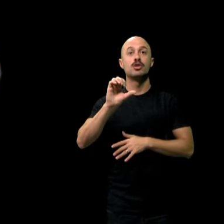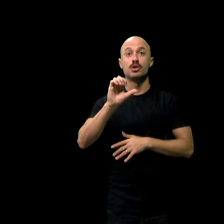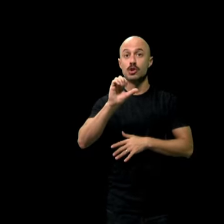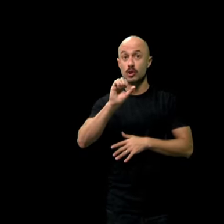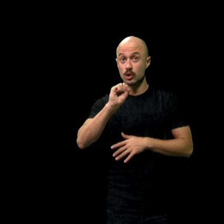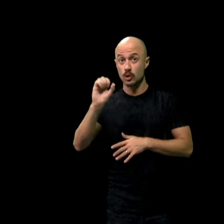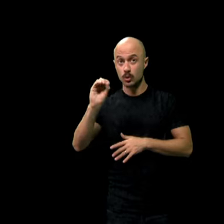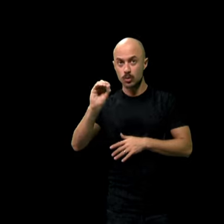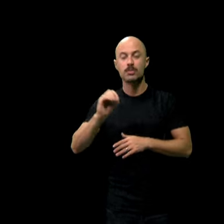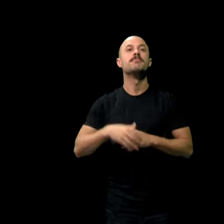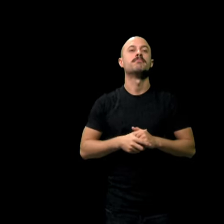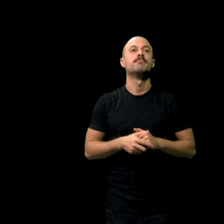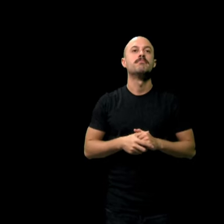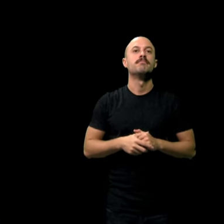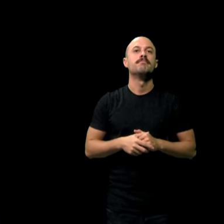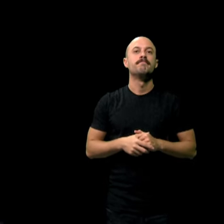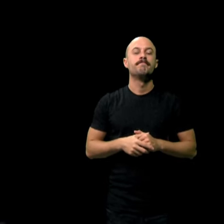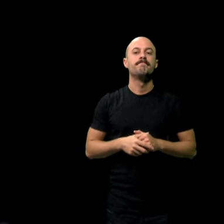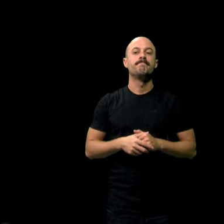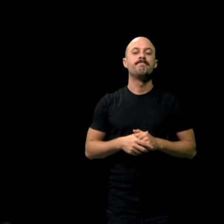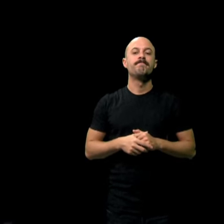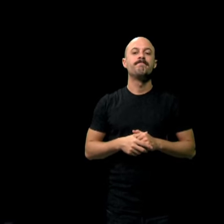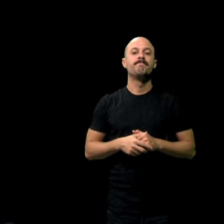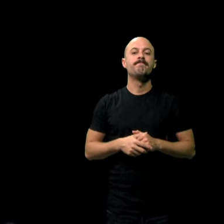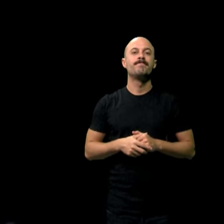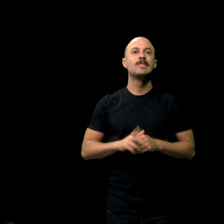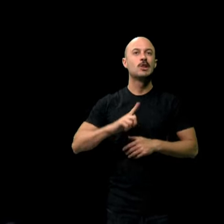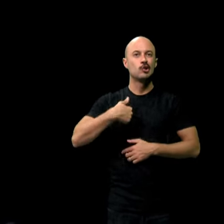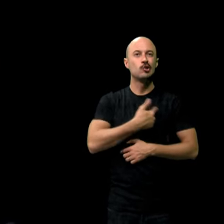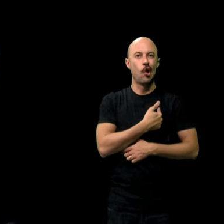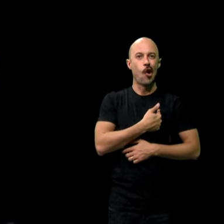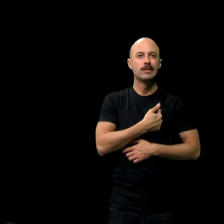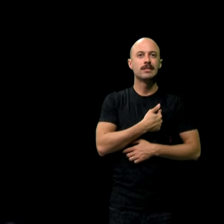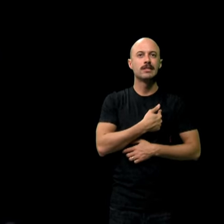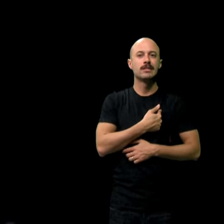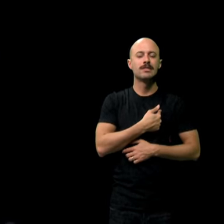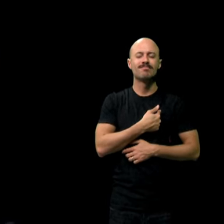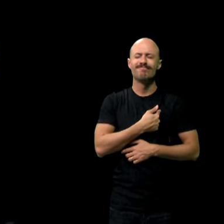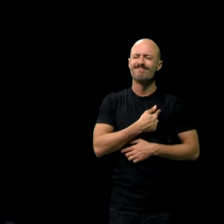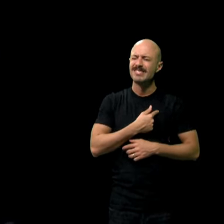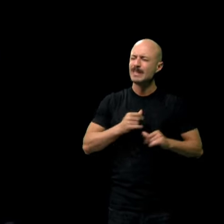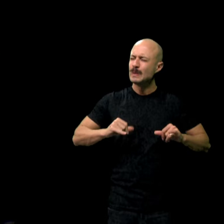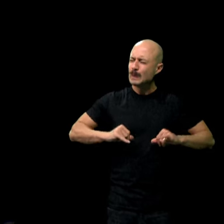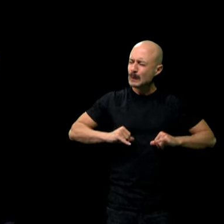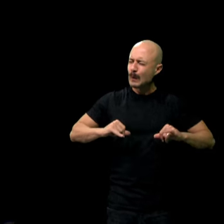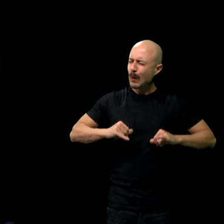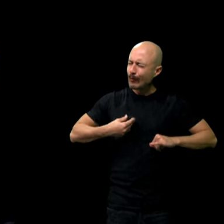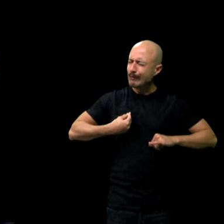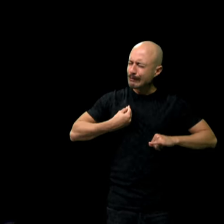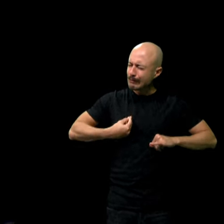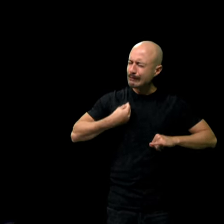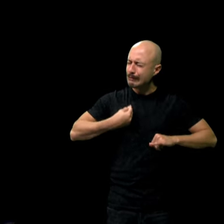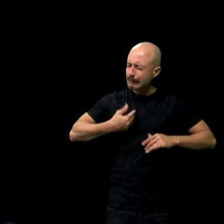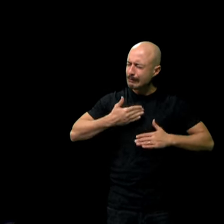Nós somos sobreviventes, certo? Mas o maior sobrevivente é aquele que não deixa os seus sonhos